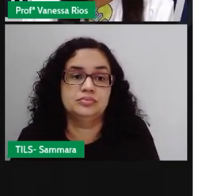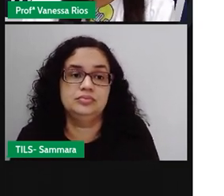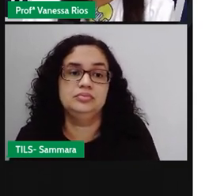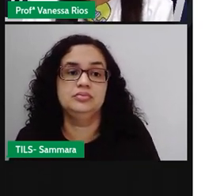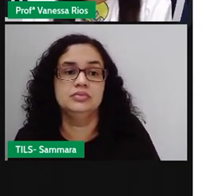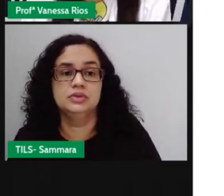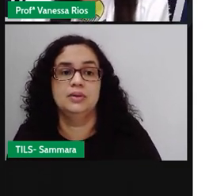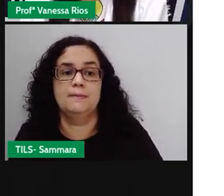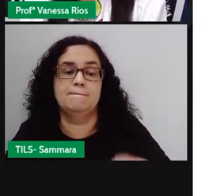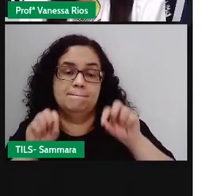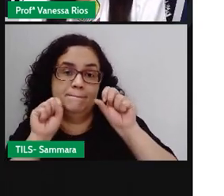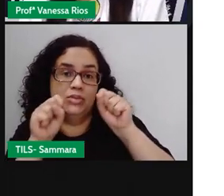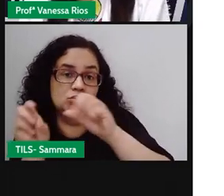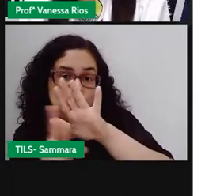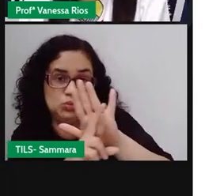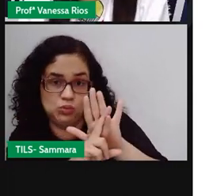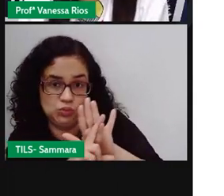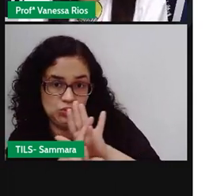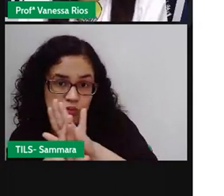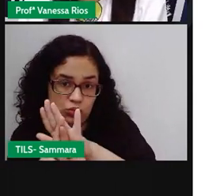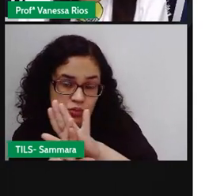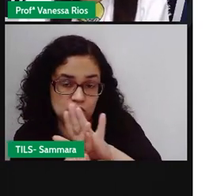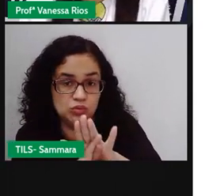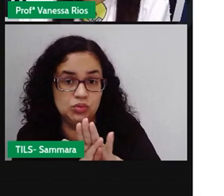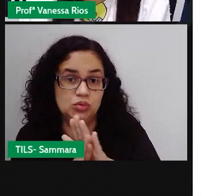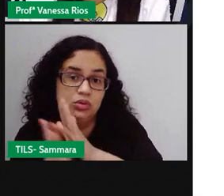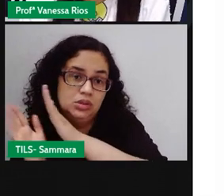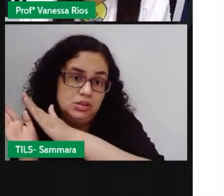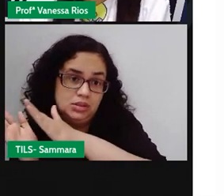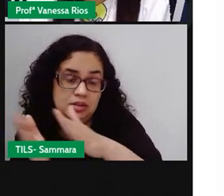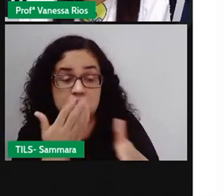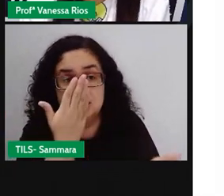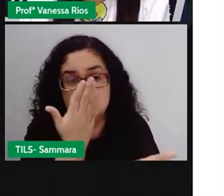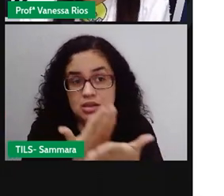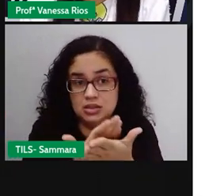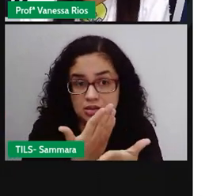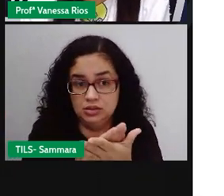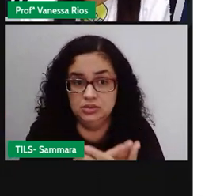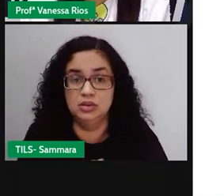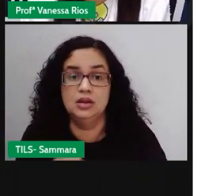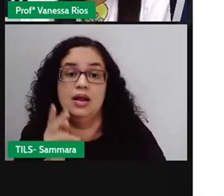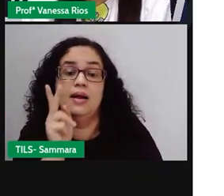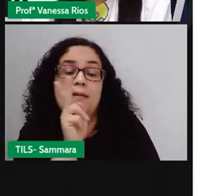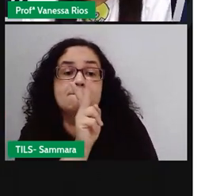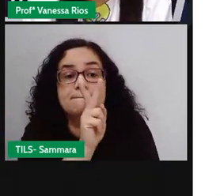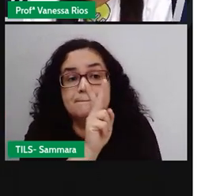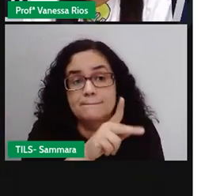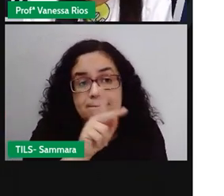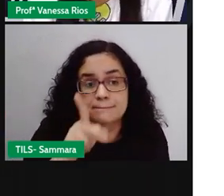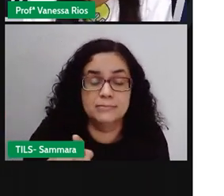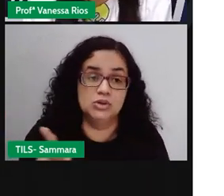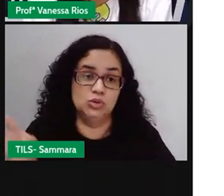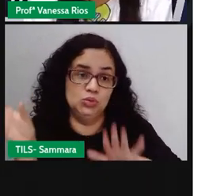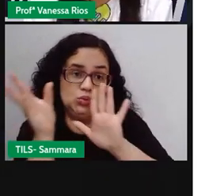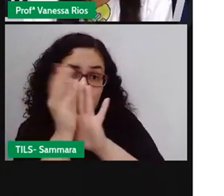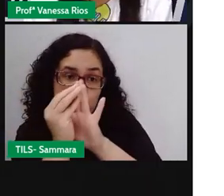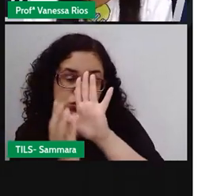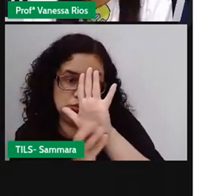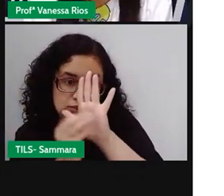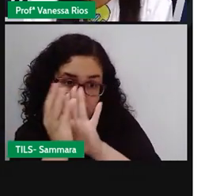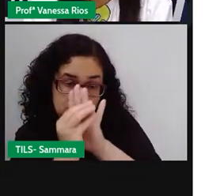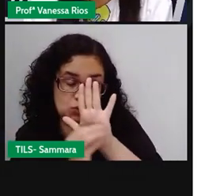patrimônios que poderiam ser mostrados, né, no decorrer aqui dessa aula, mas a Pro tentou assim, resumir, pegar-se